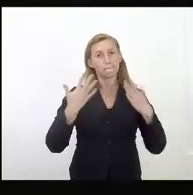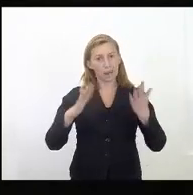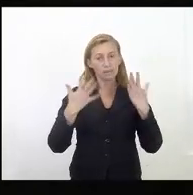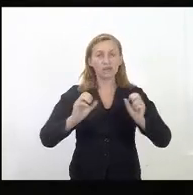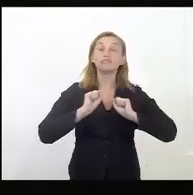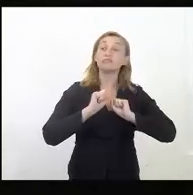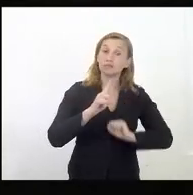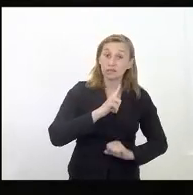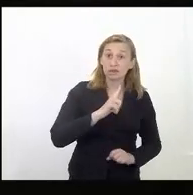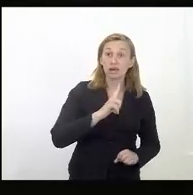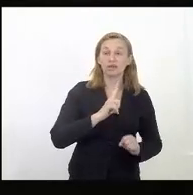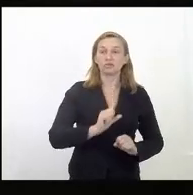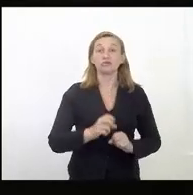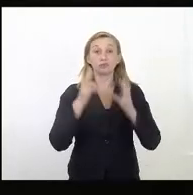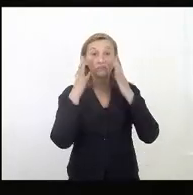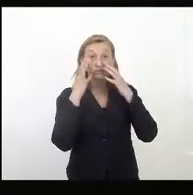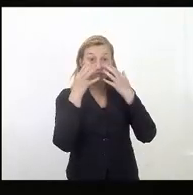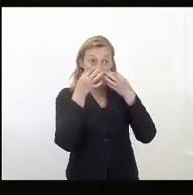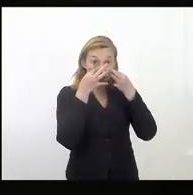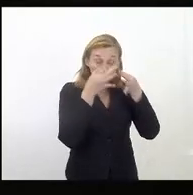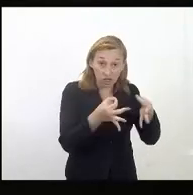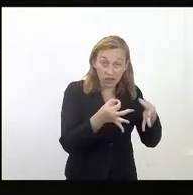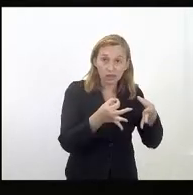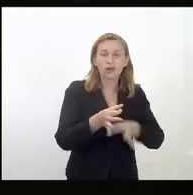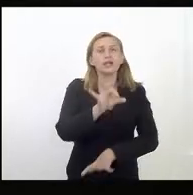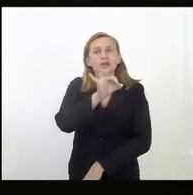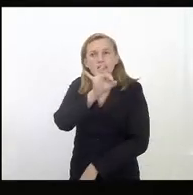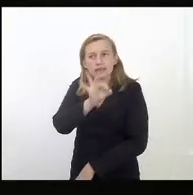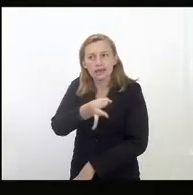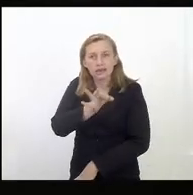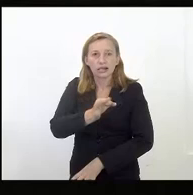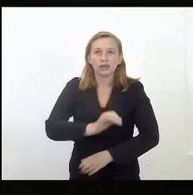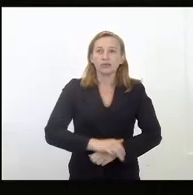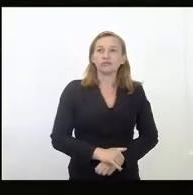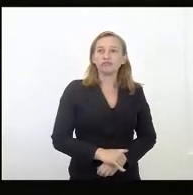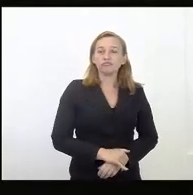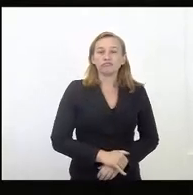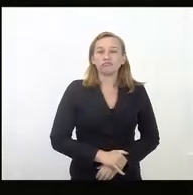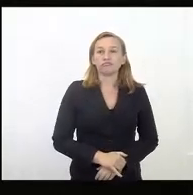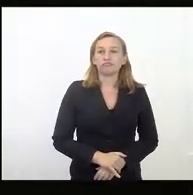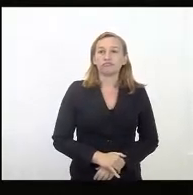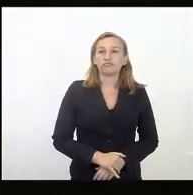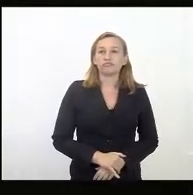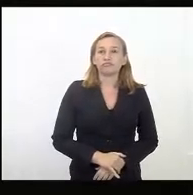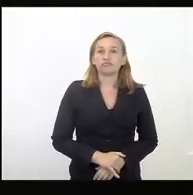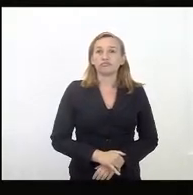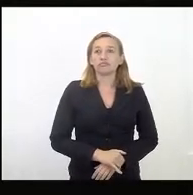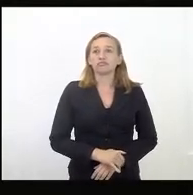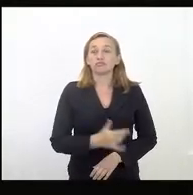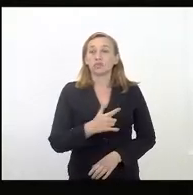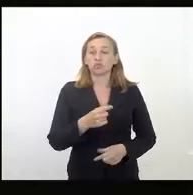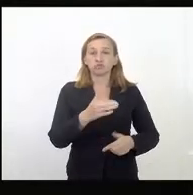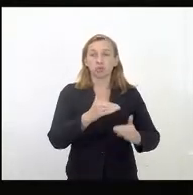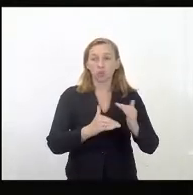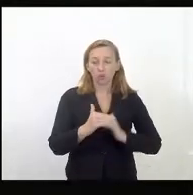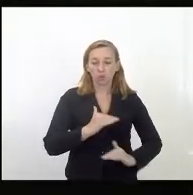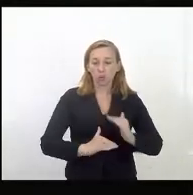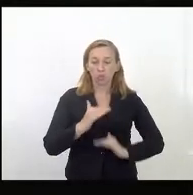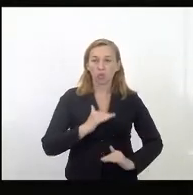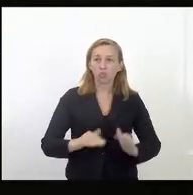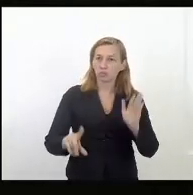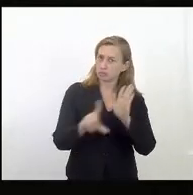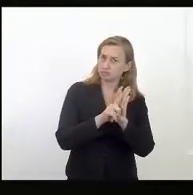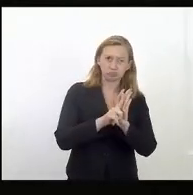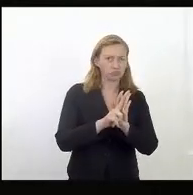temos que ficar bem atentos para que De forma alguma haja algum retrocesso na